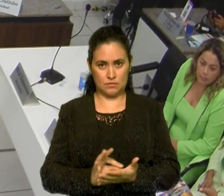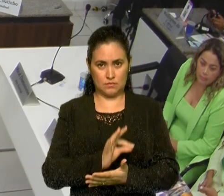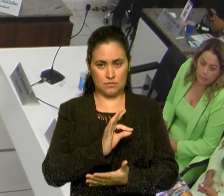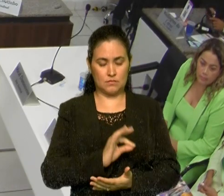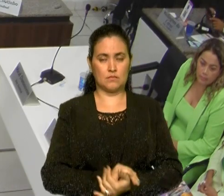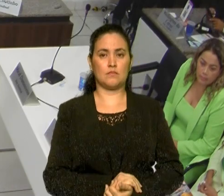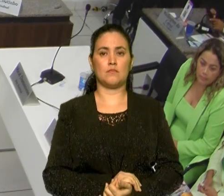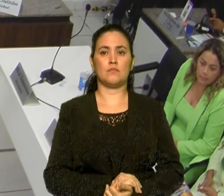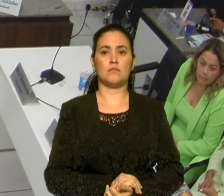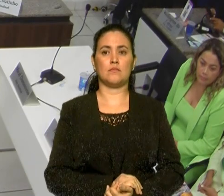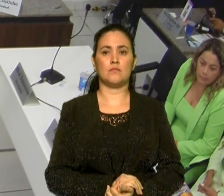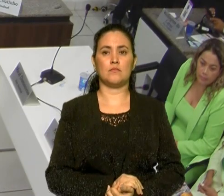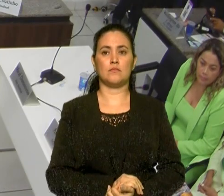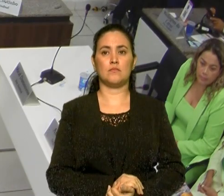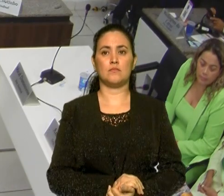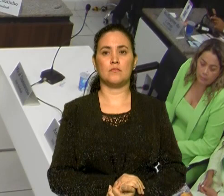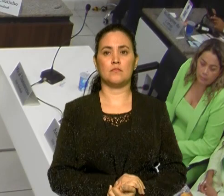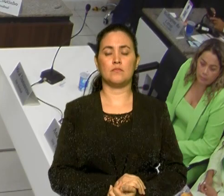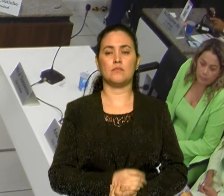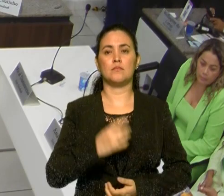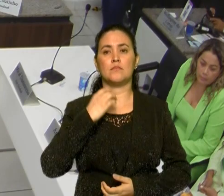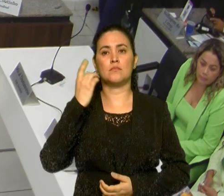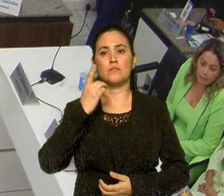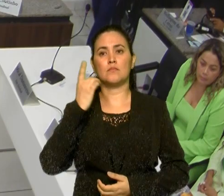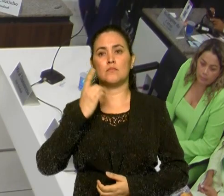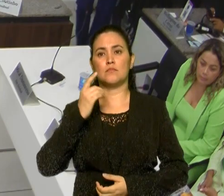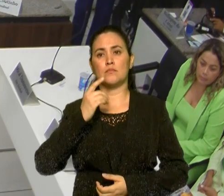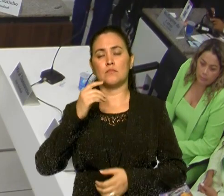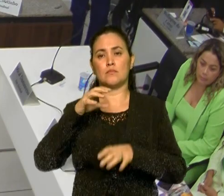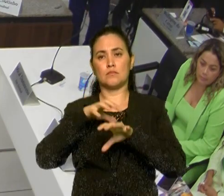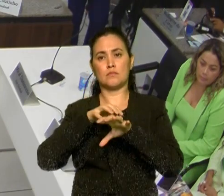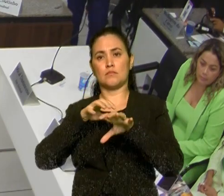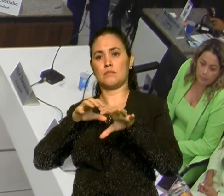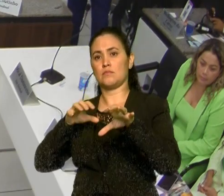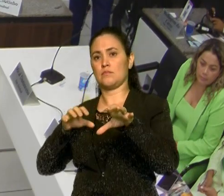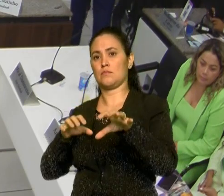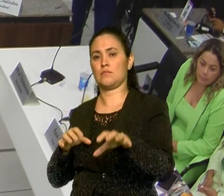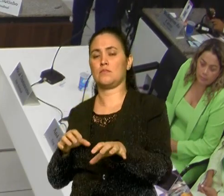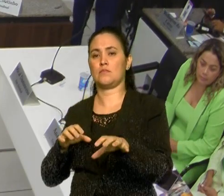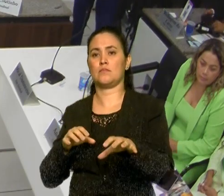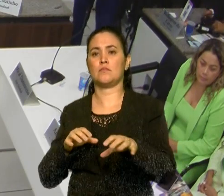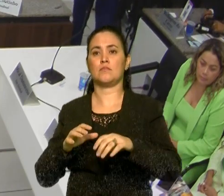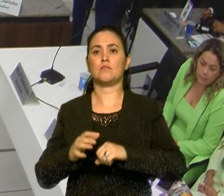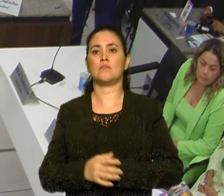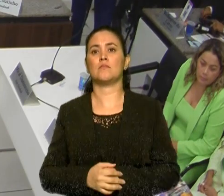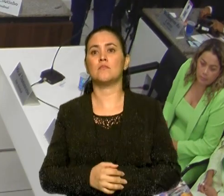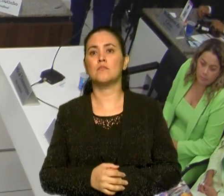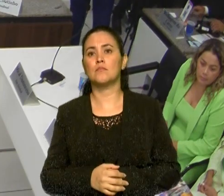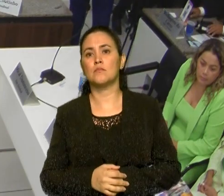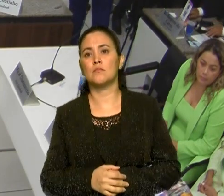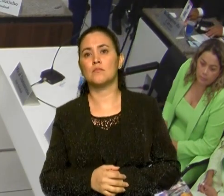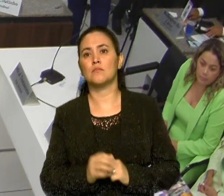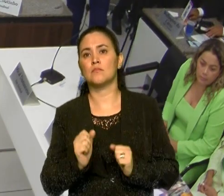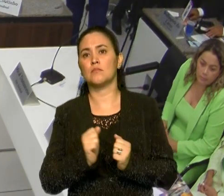Consignando os votos dos mesmos deputados que estão online, acrescentando o voto do deputado